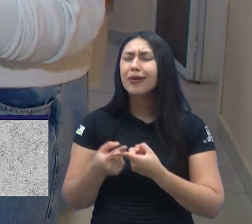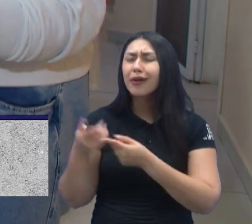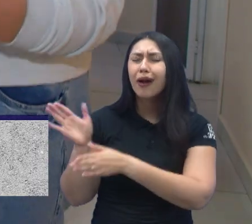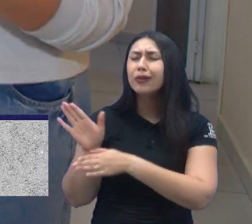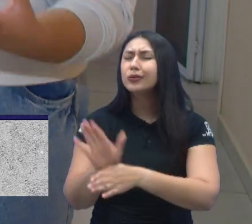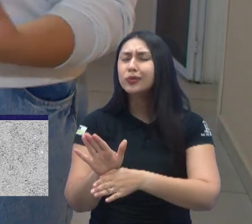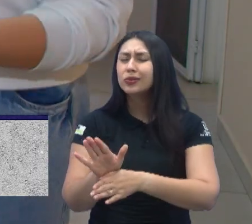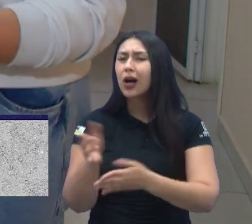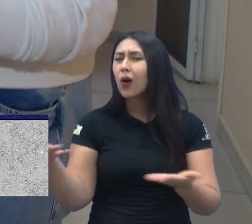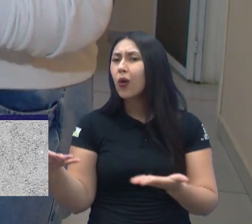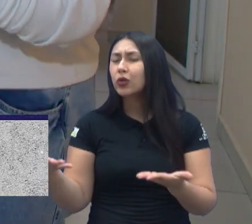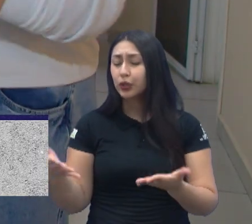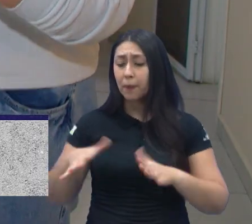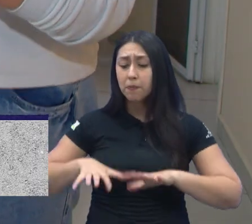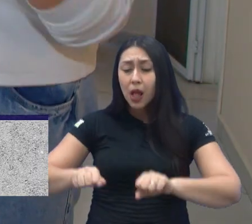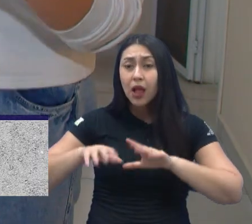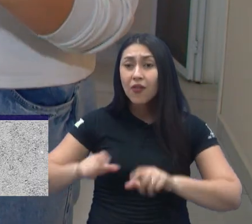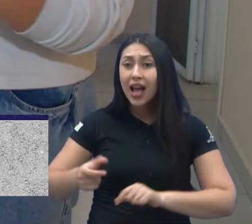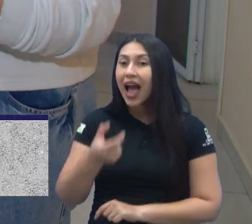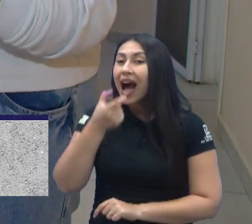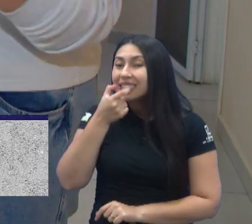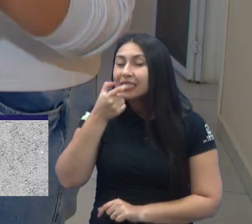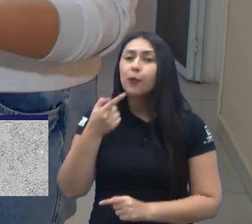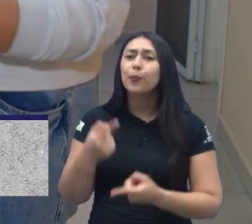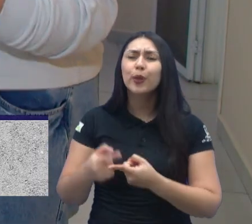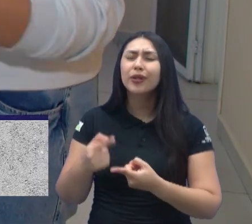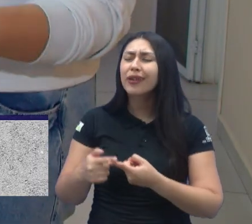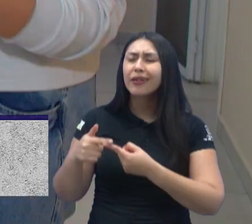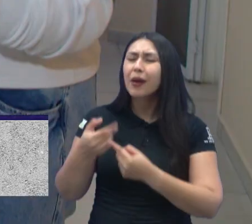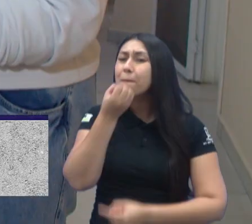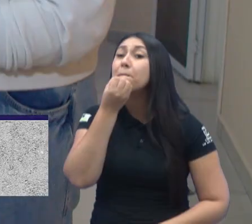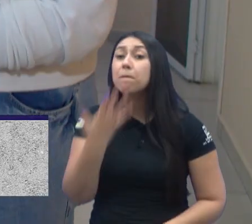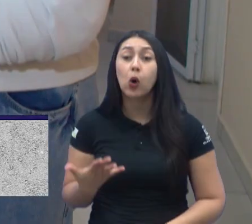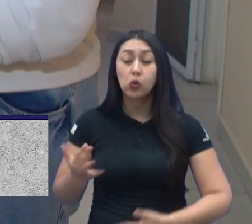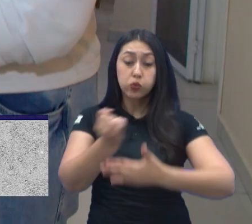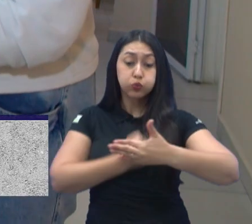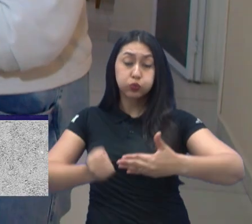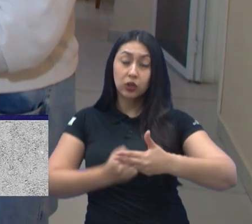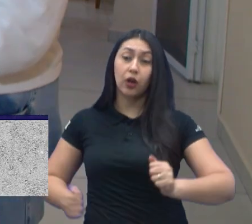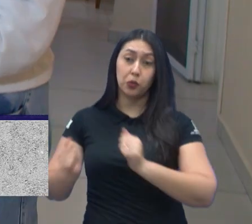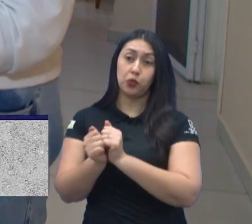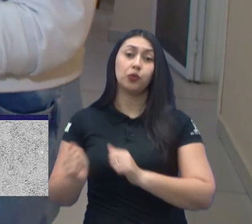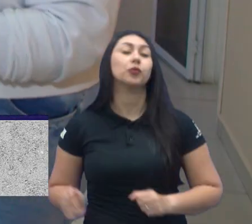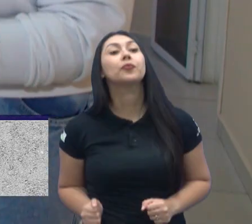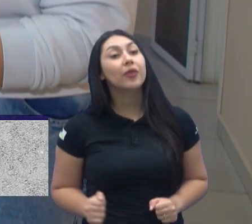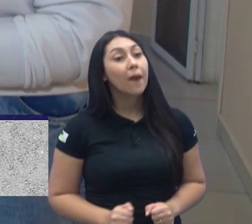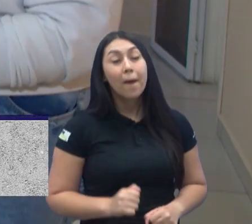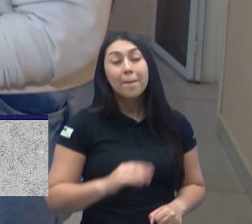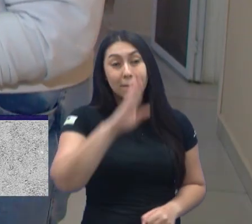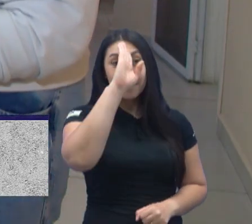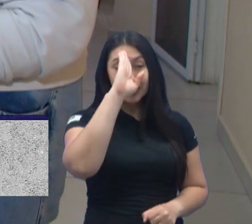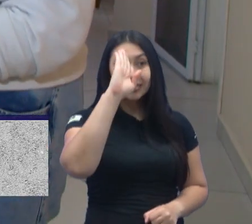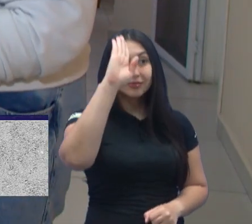estão fazendo biscoitos, mas qual que é o benefício em geral, assim, da culinária para eles? O aspecto mais importante, que